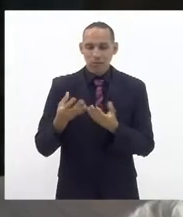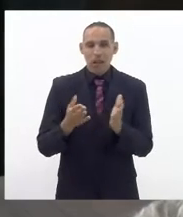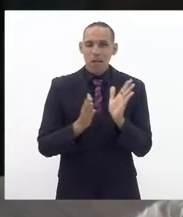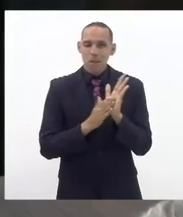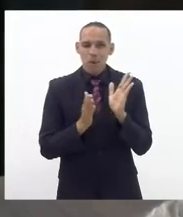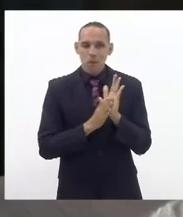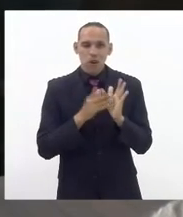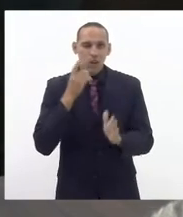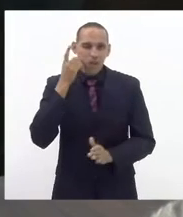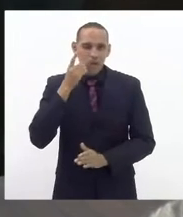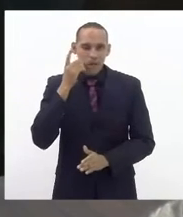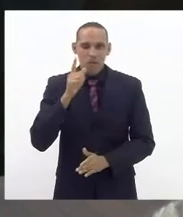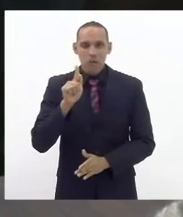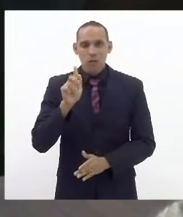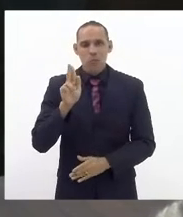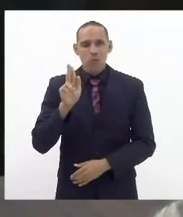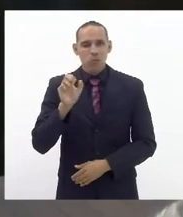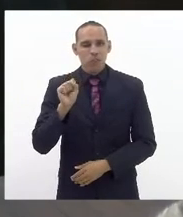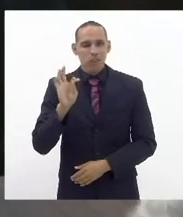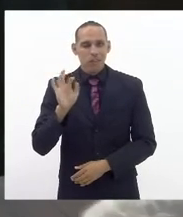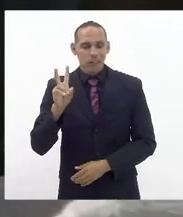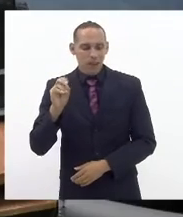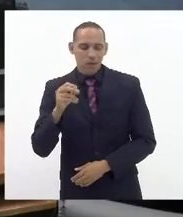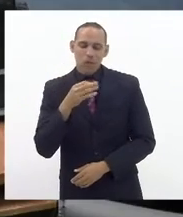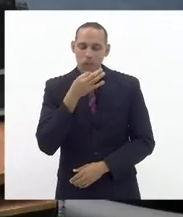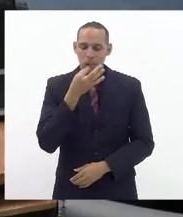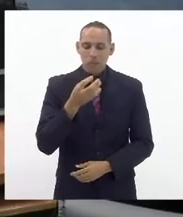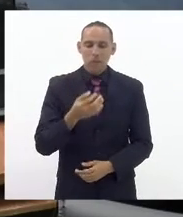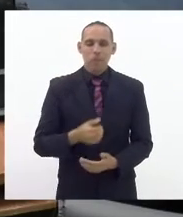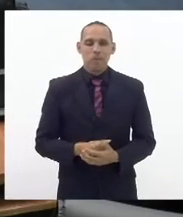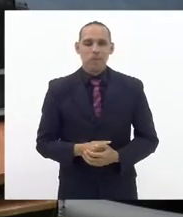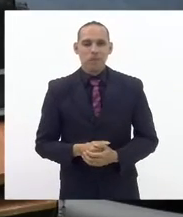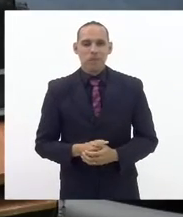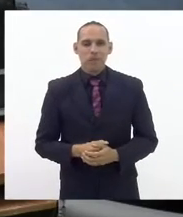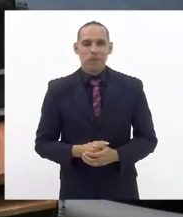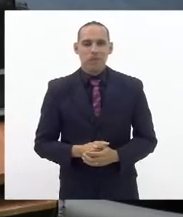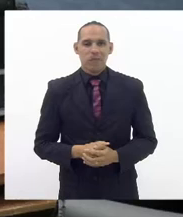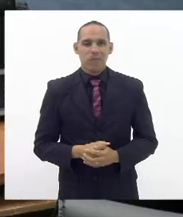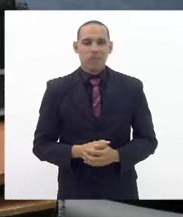do deputado Gustavo Schmidt. É o parecer.